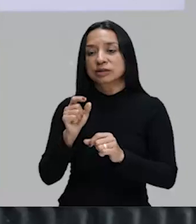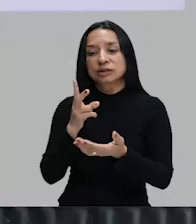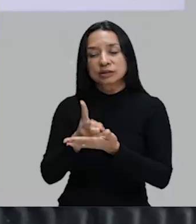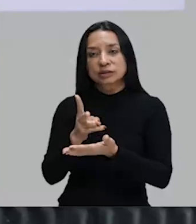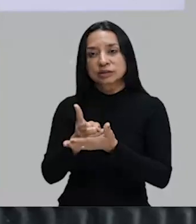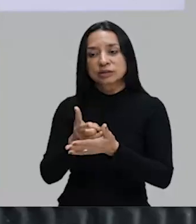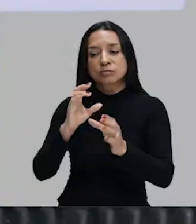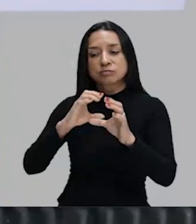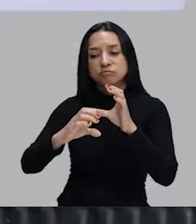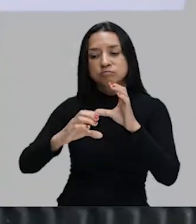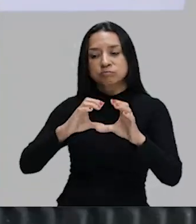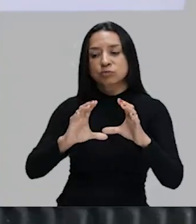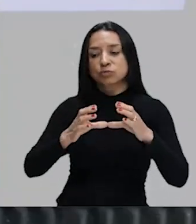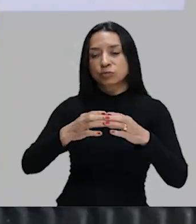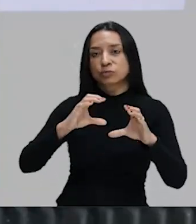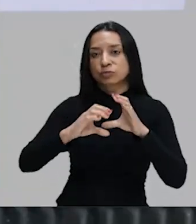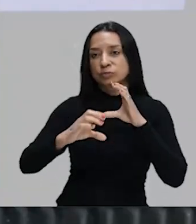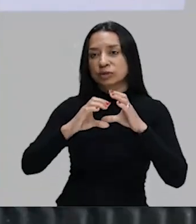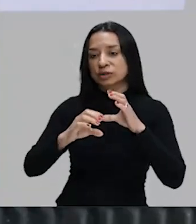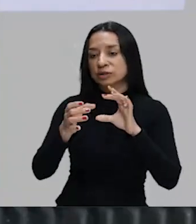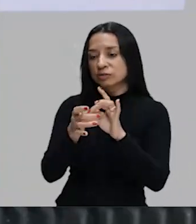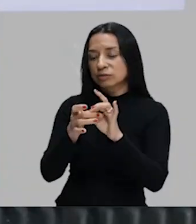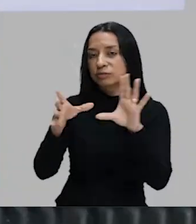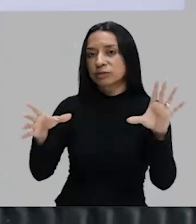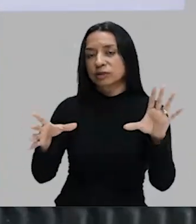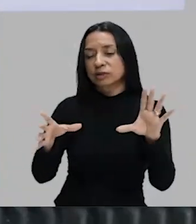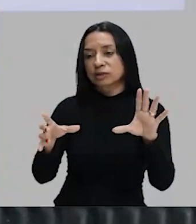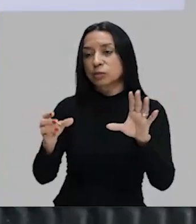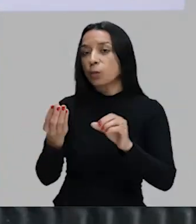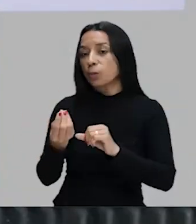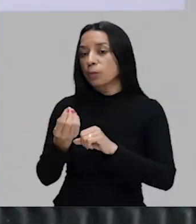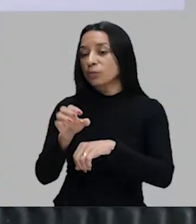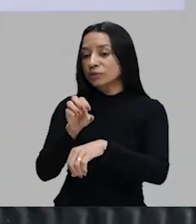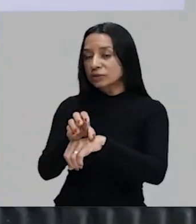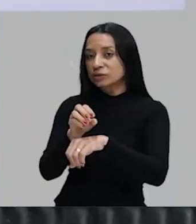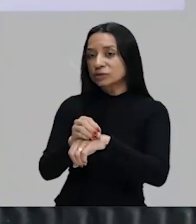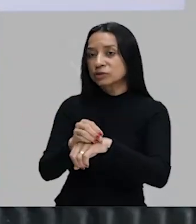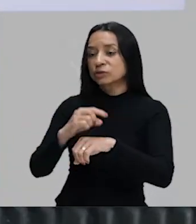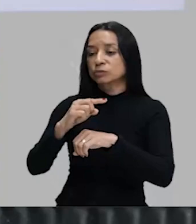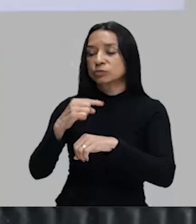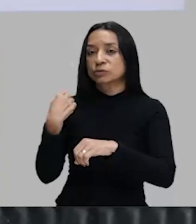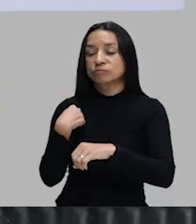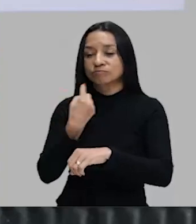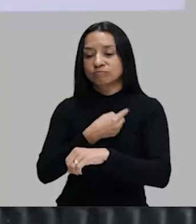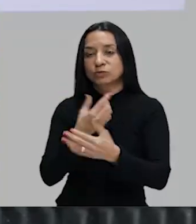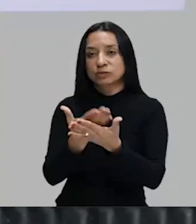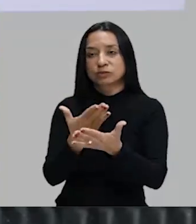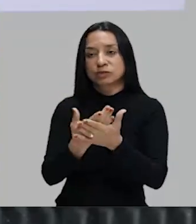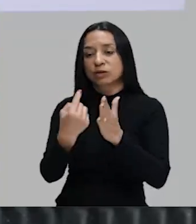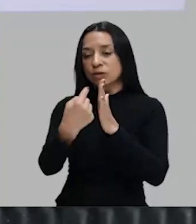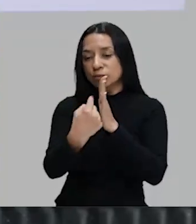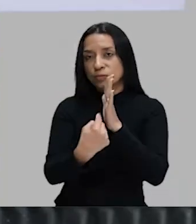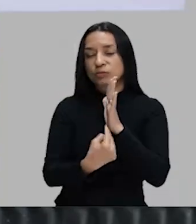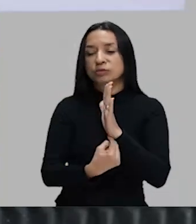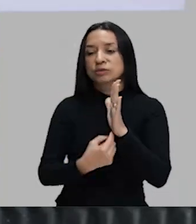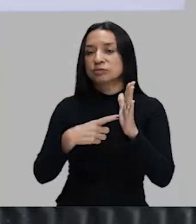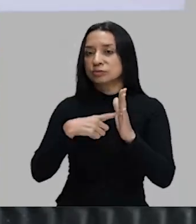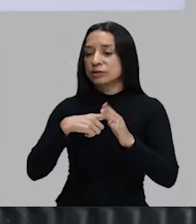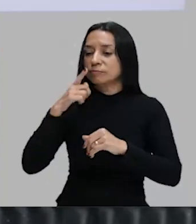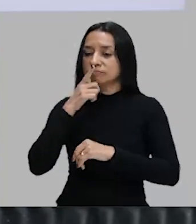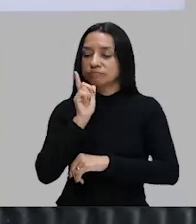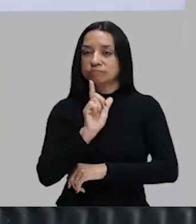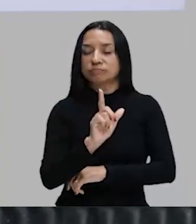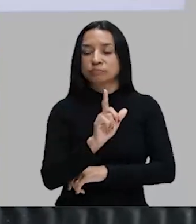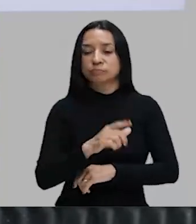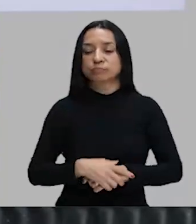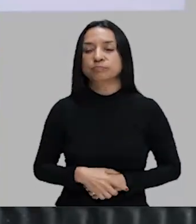comunicação fica sempre soltando para vocês muitos spoilers sobre nossas aulas, sobre nossos projetos, e você só tem a ganhar, tá